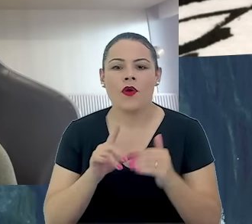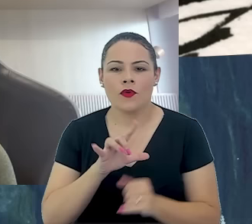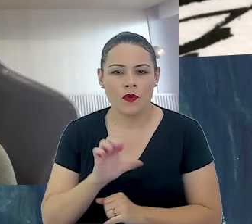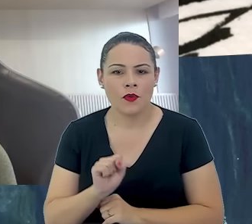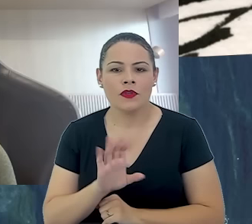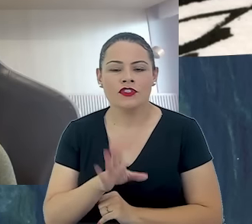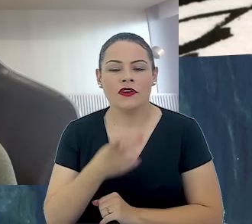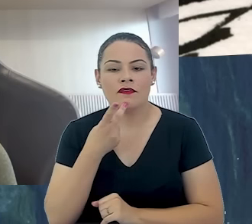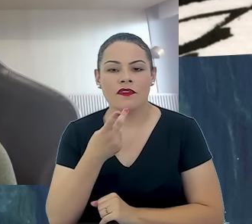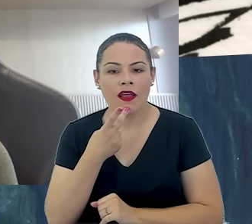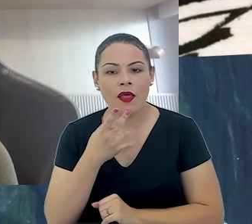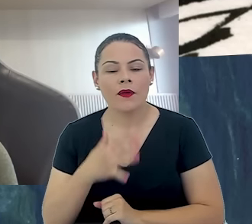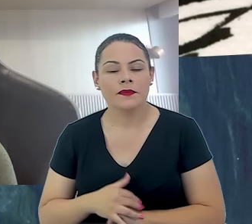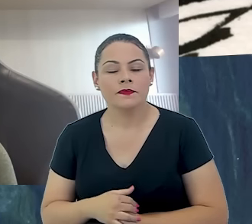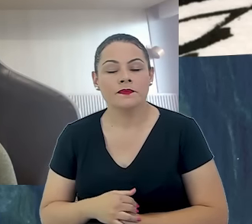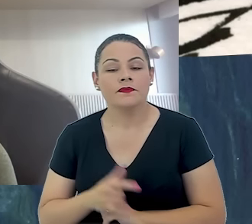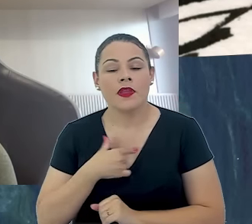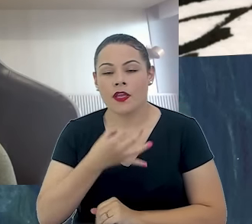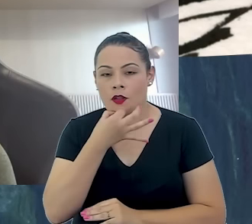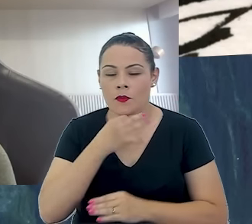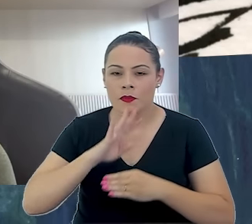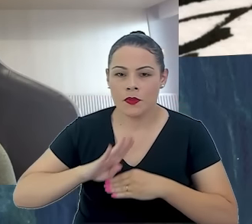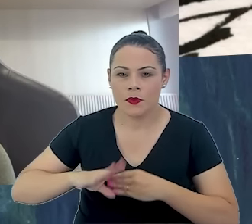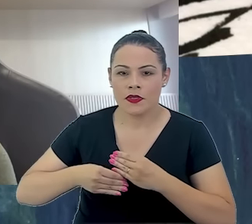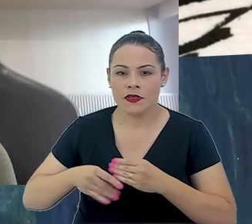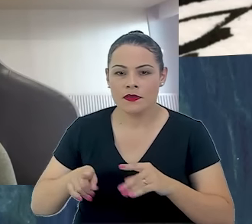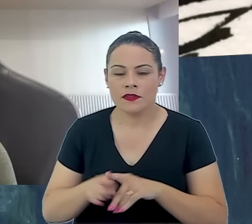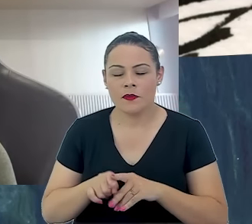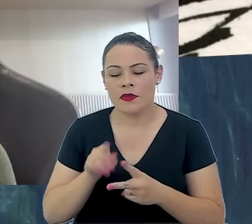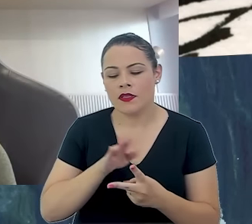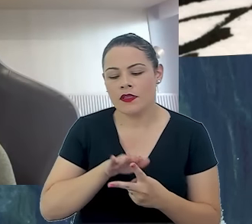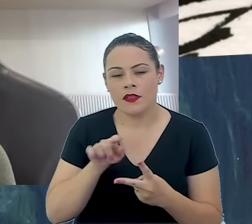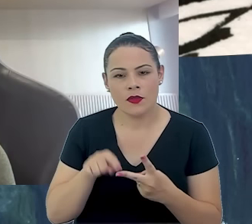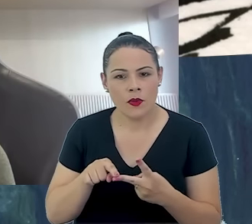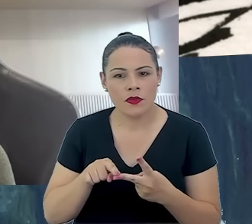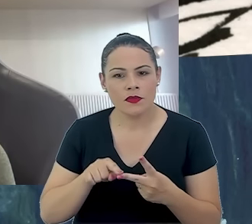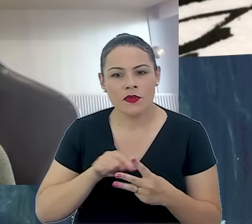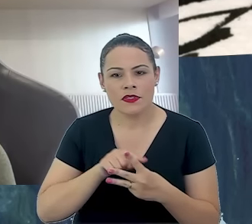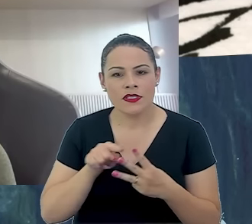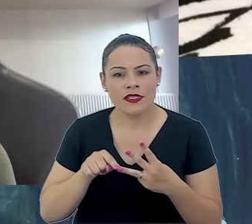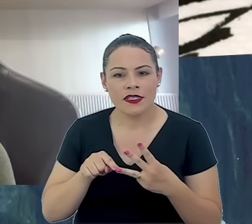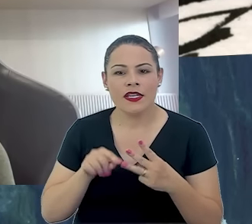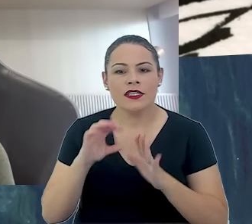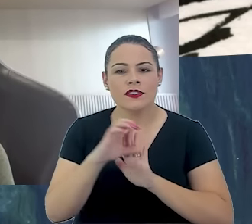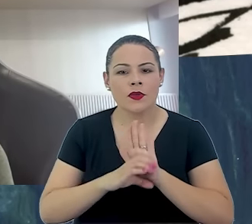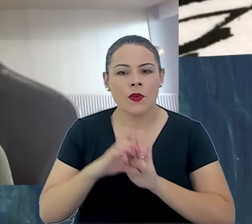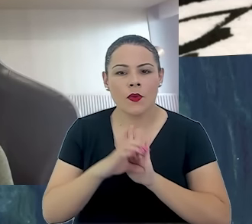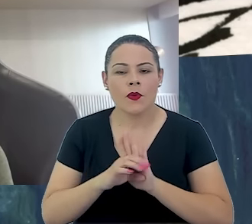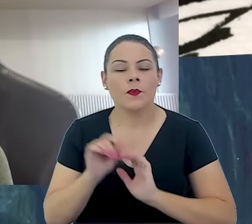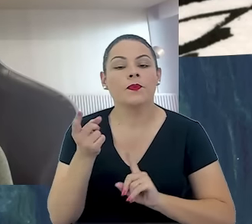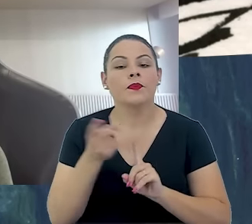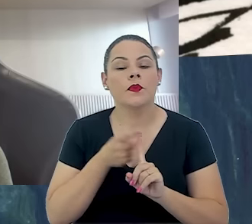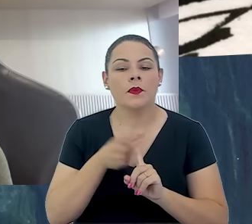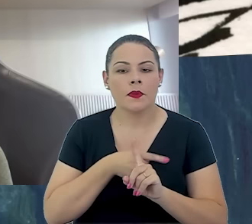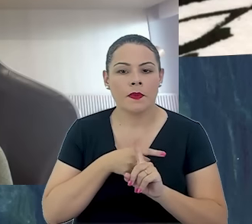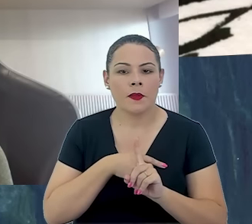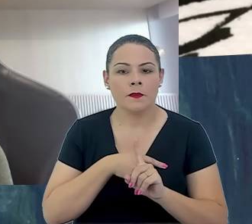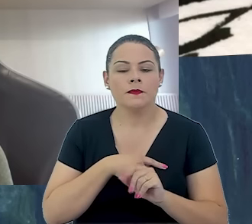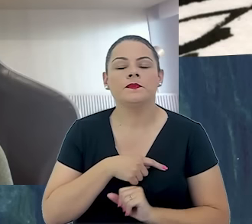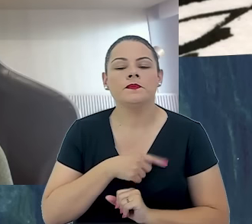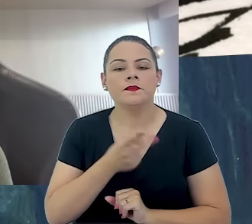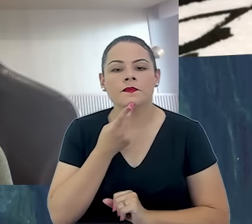pontos que o luí colocou eu queria adicionar talvez dois ou três conceitos né ah o primeiro